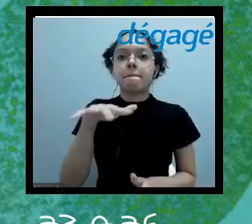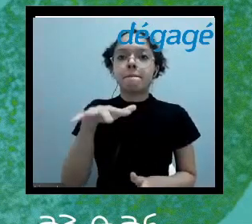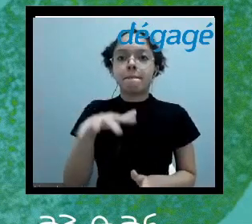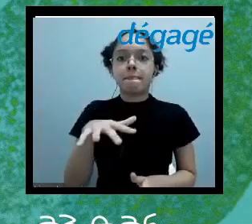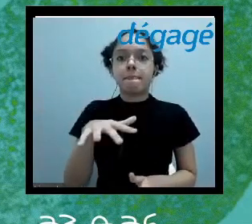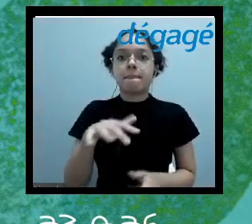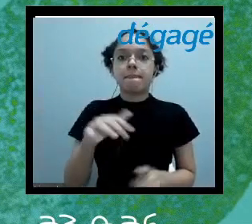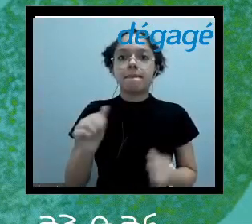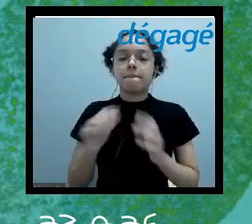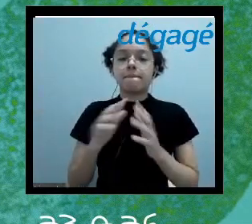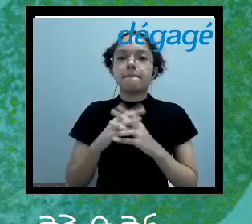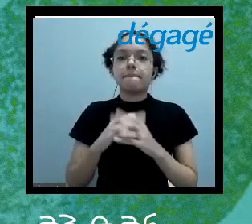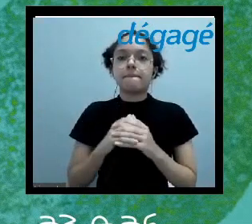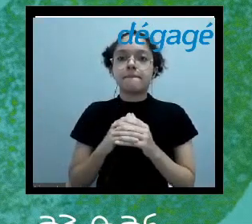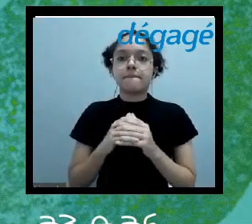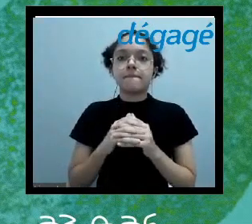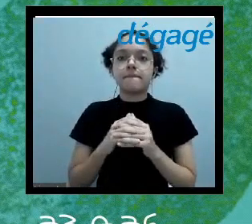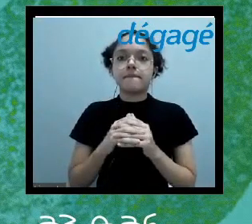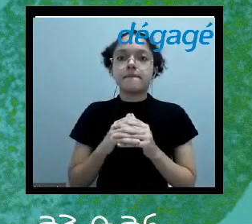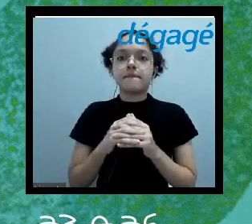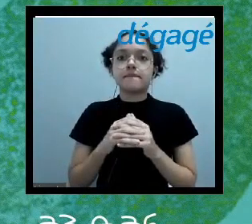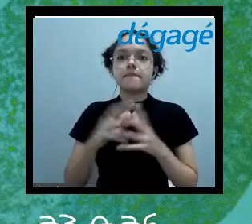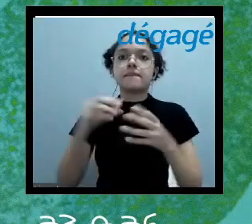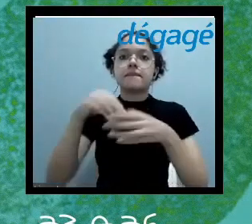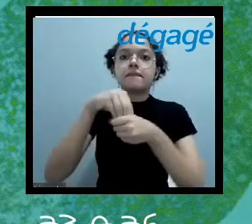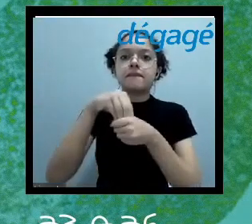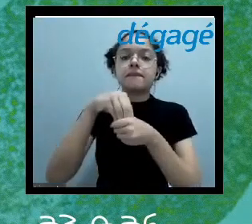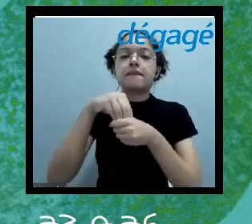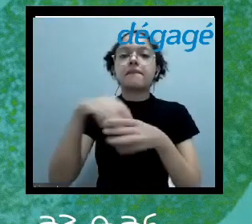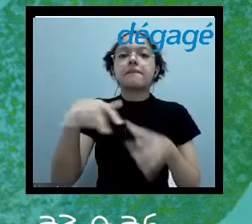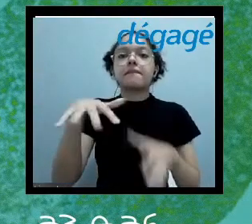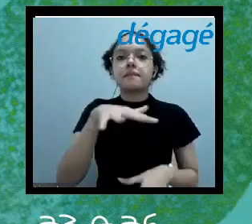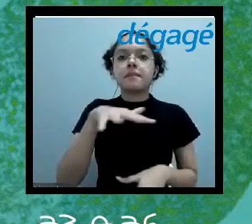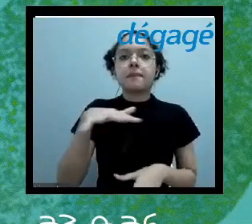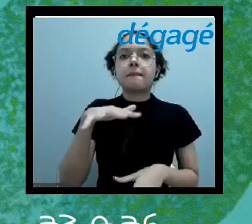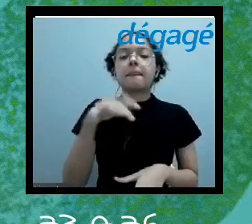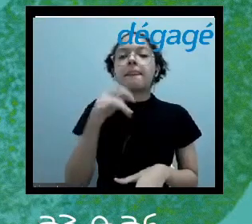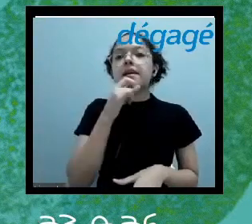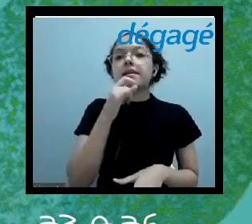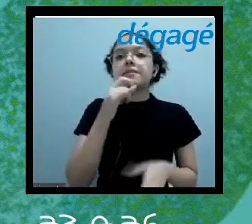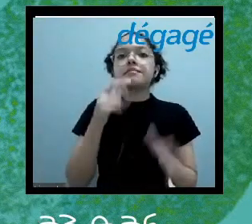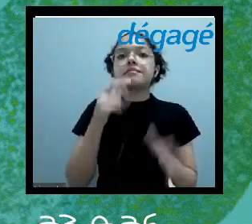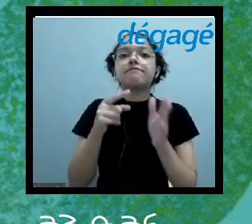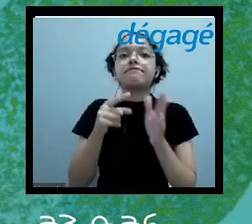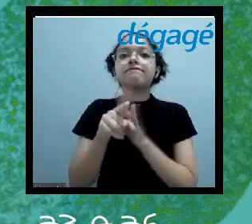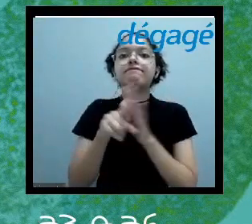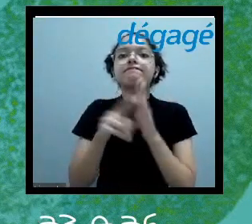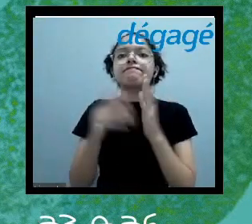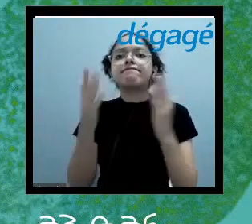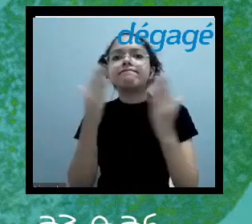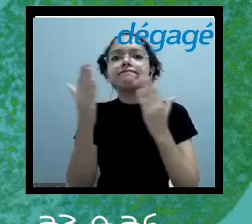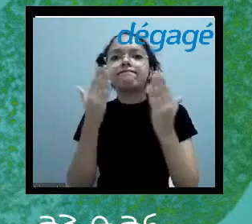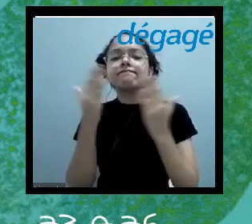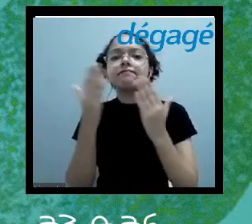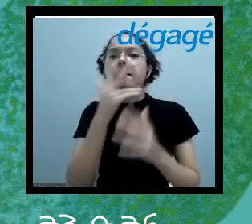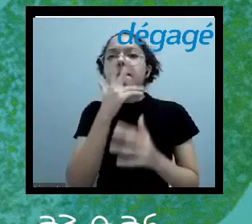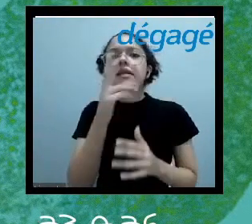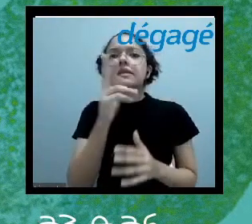dentro do quadro de retardo mental, né? E aí que se não tinha resposta,